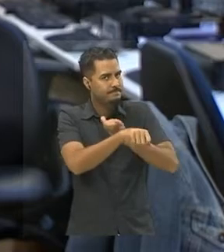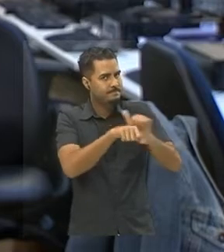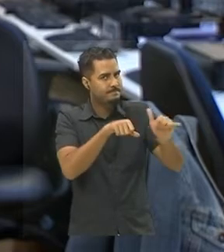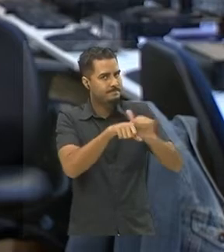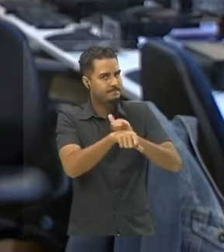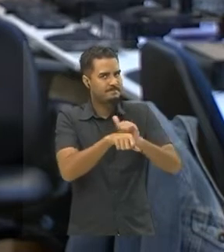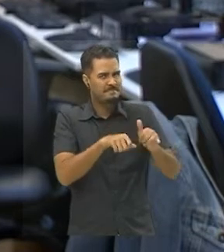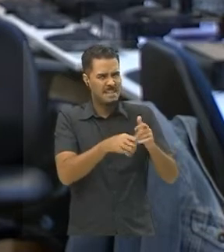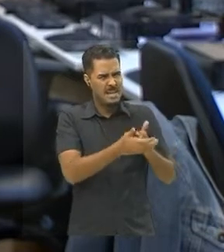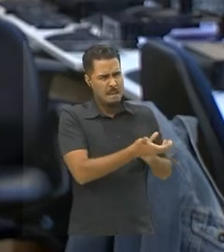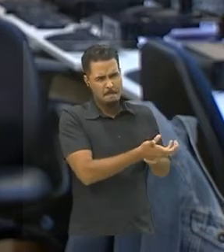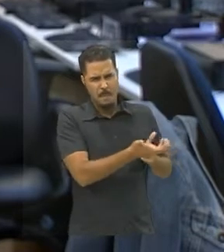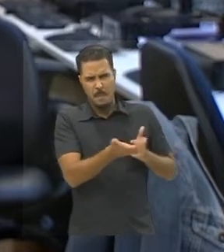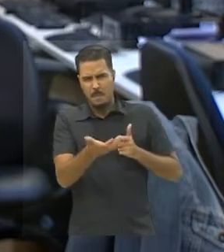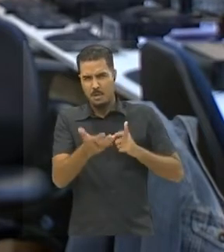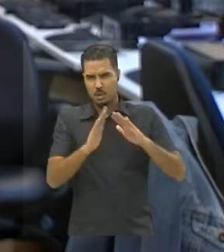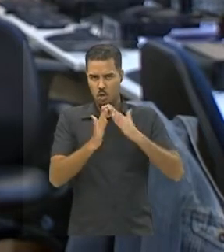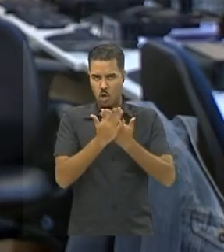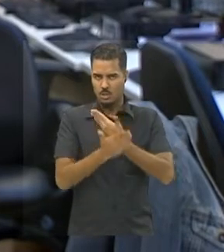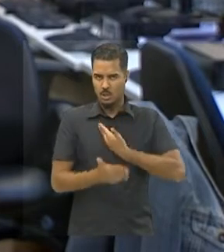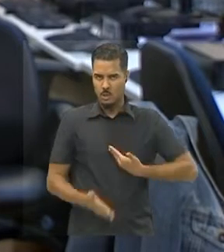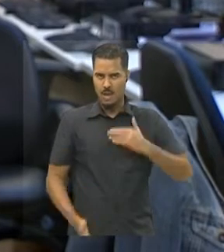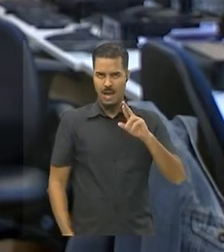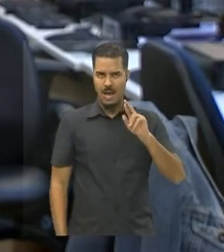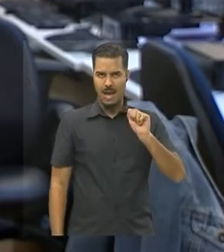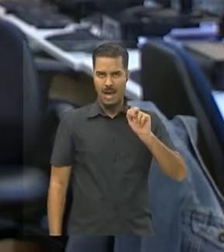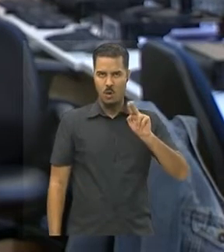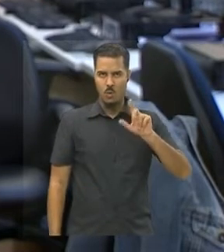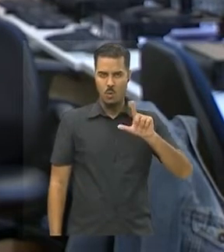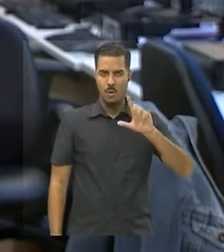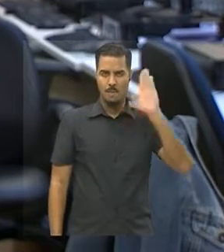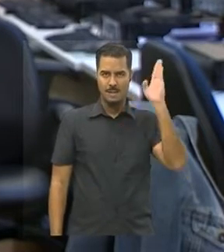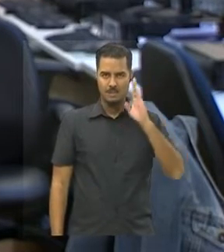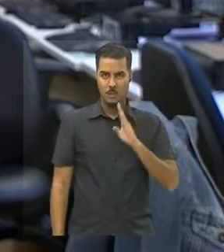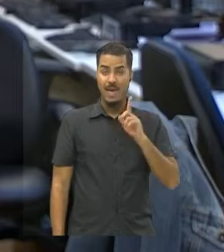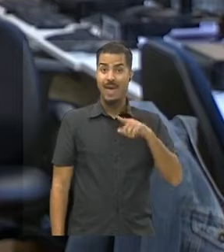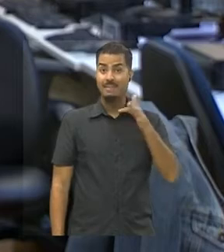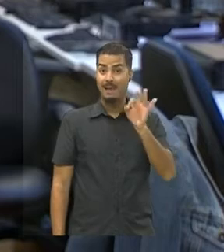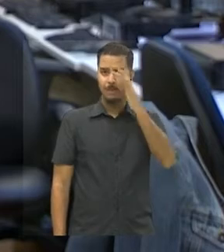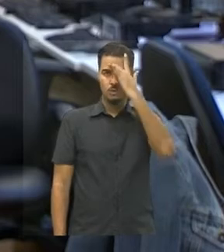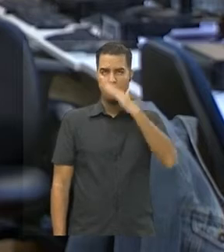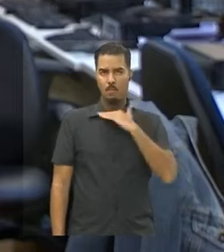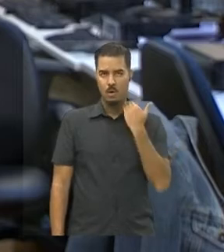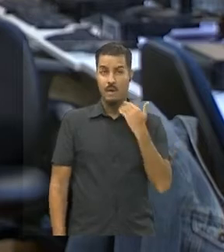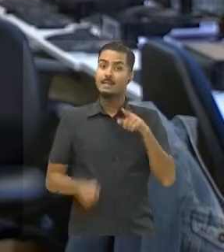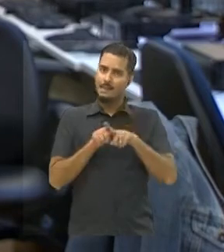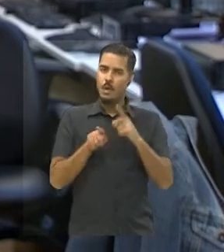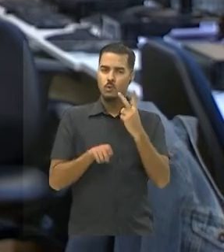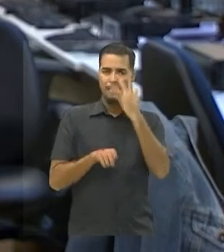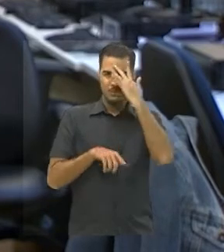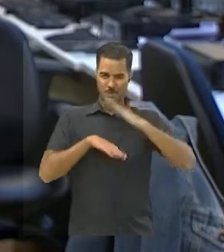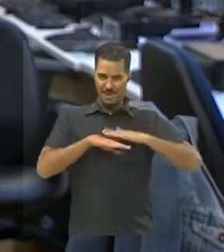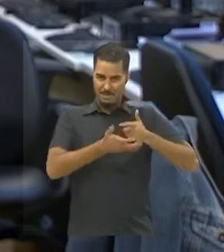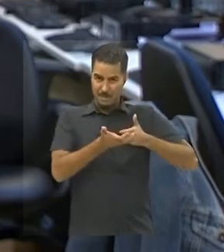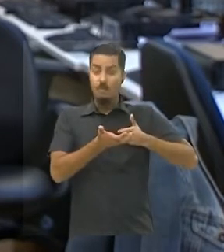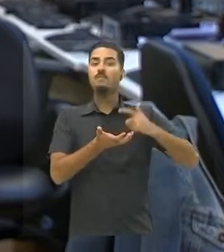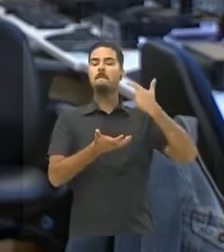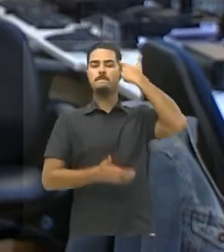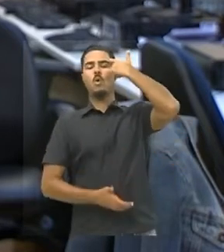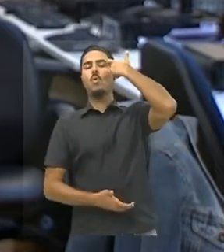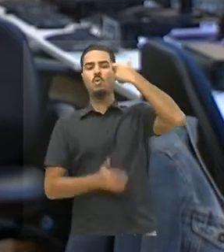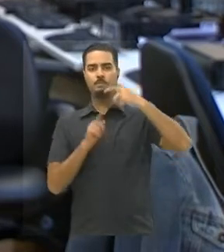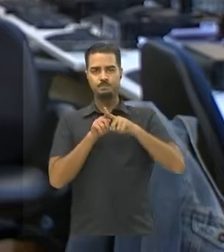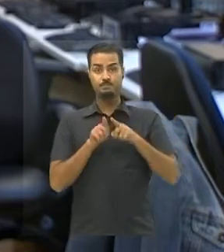Raul Brasil deixou 10 mortos, incluindo os dois atiradores que se suicidaram dentro da escola. 11 alunos ficaram